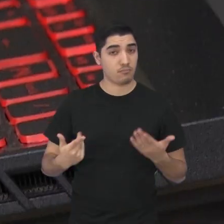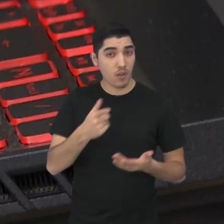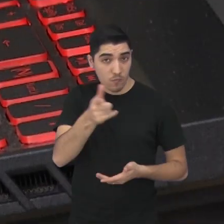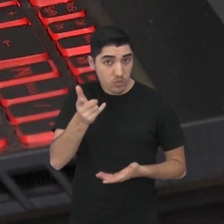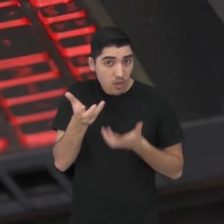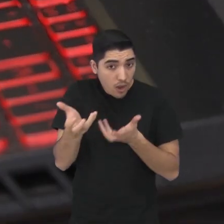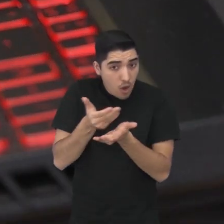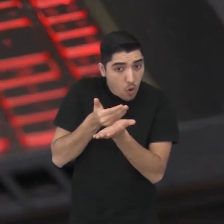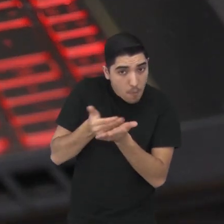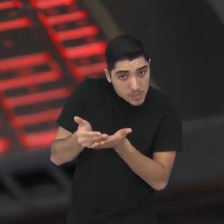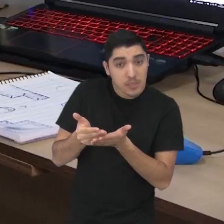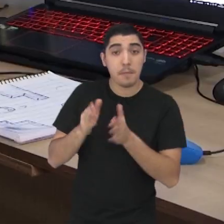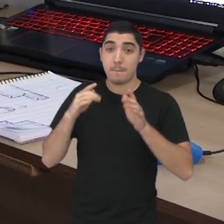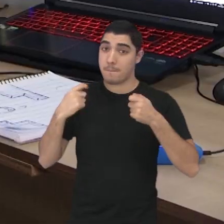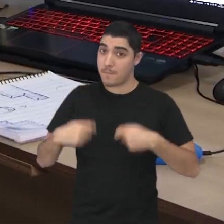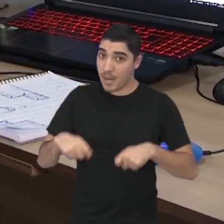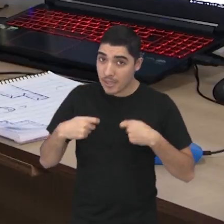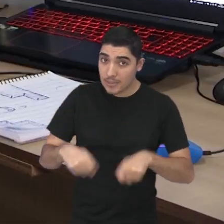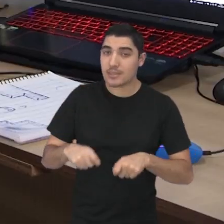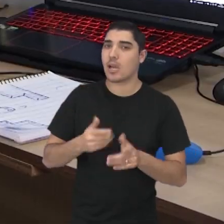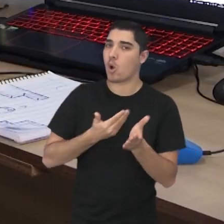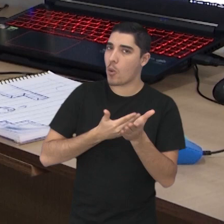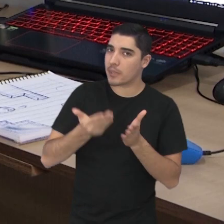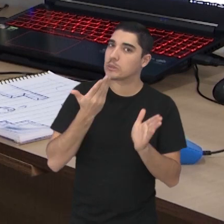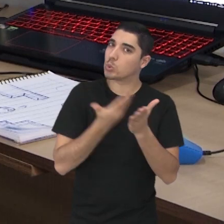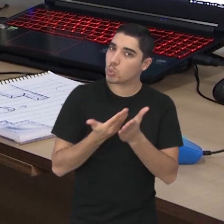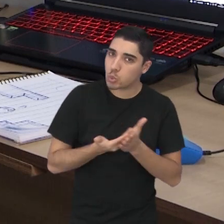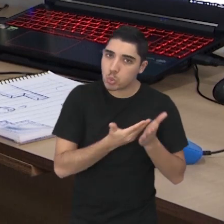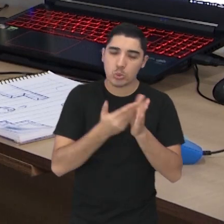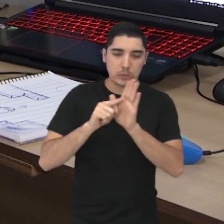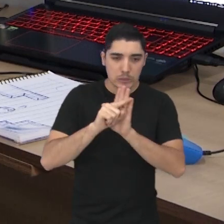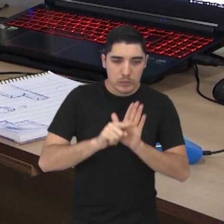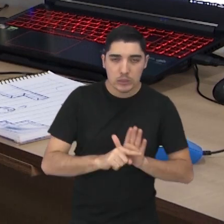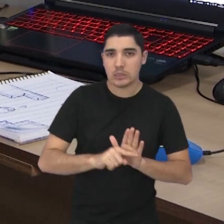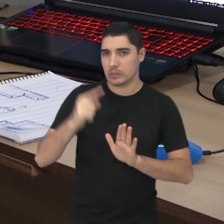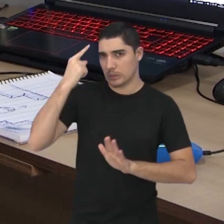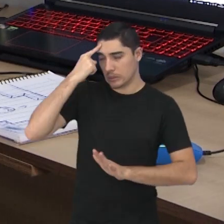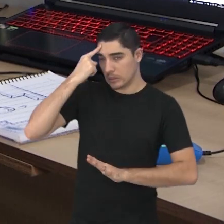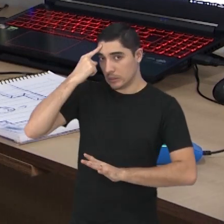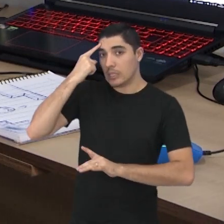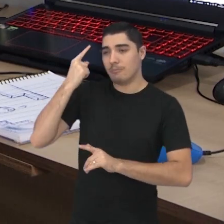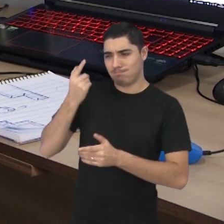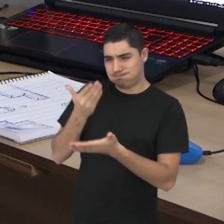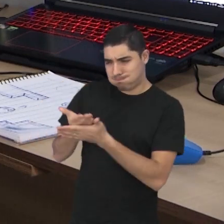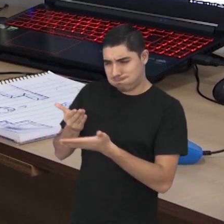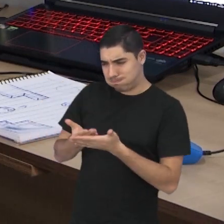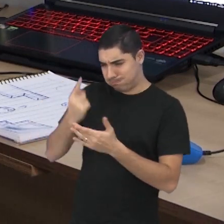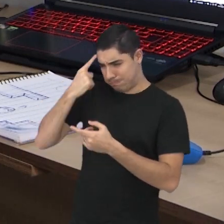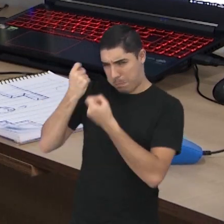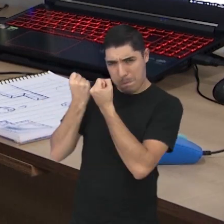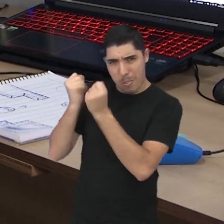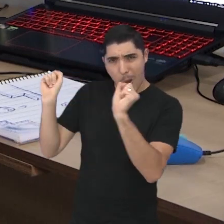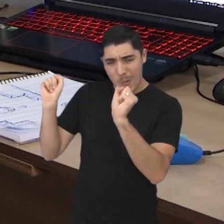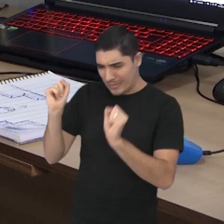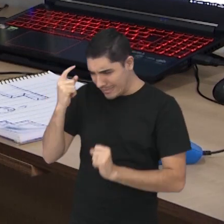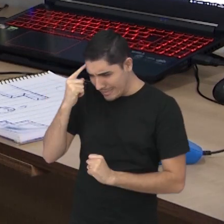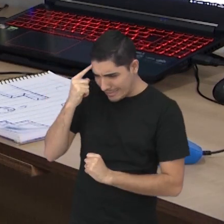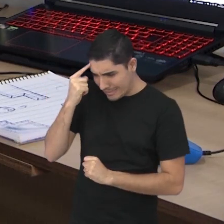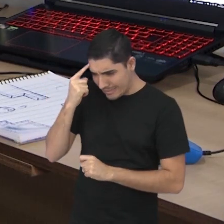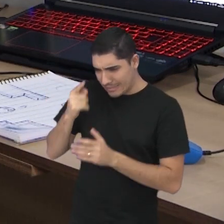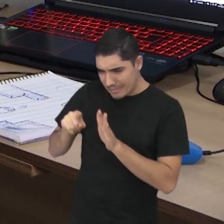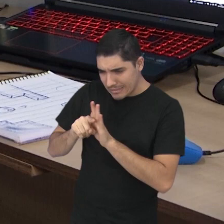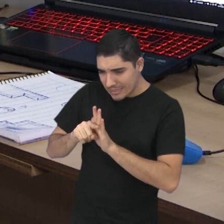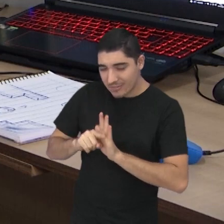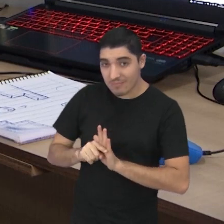Para você começar, vai ter que estudar, vai ter que quebrar a cabeça, né, mas fazendo aquilo que você